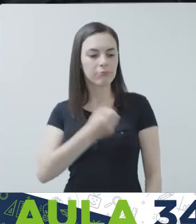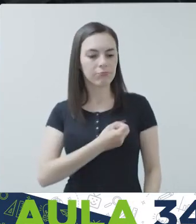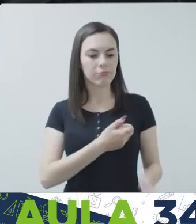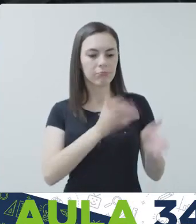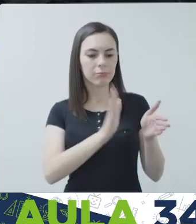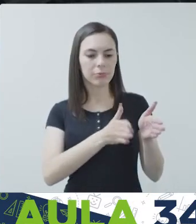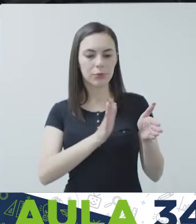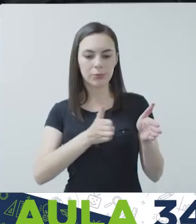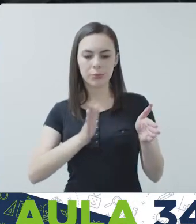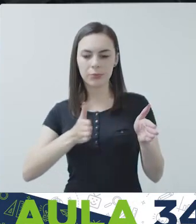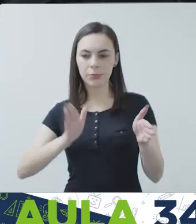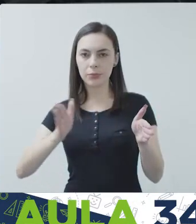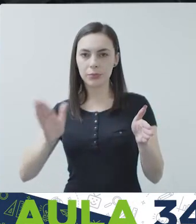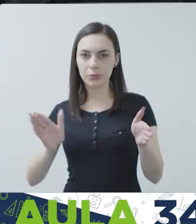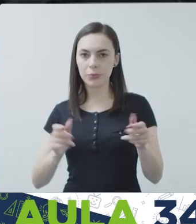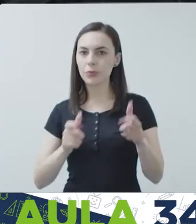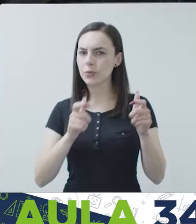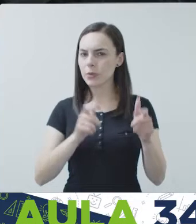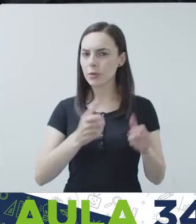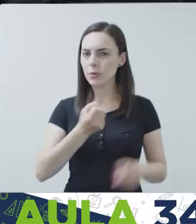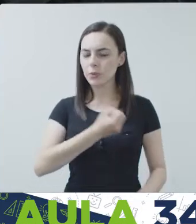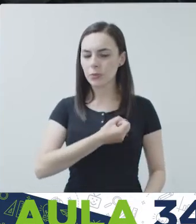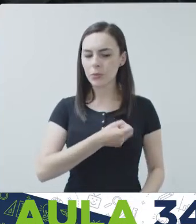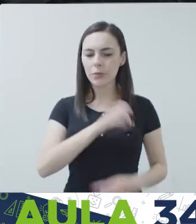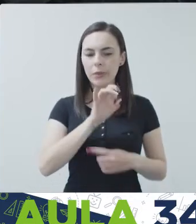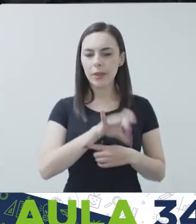numérica. Cada número tem o seu